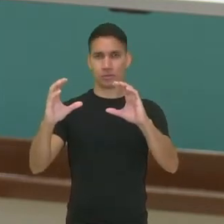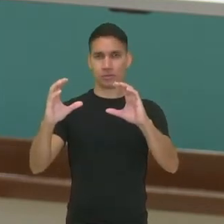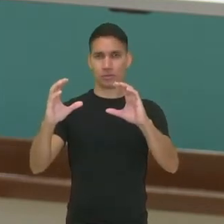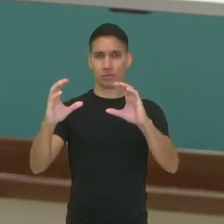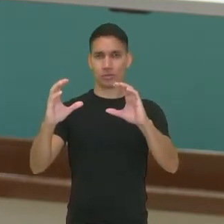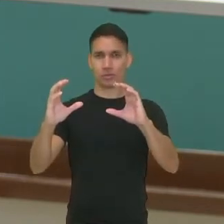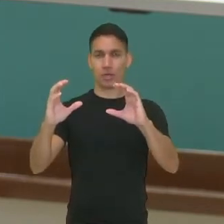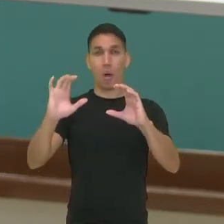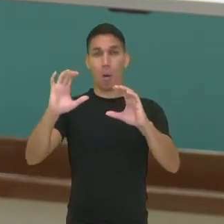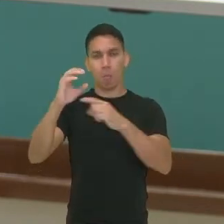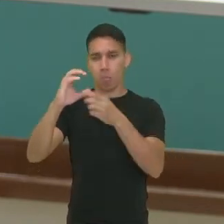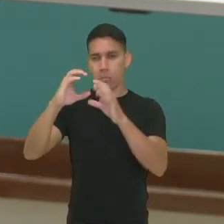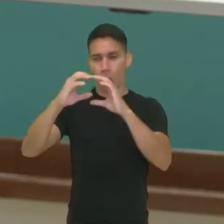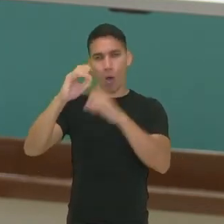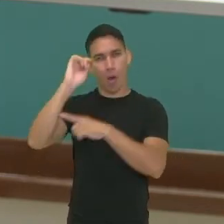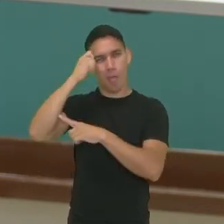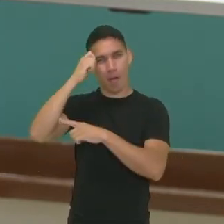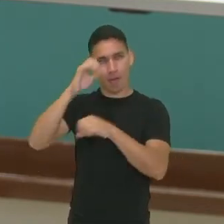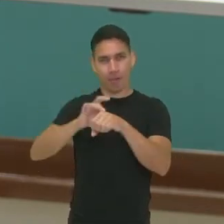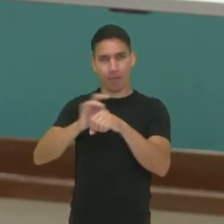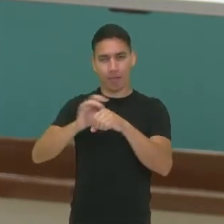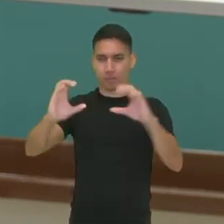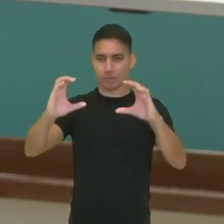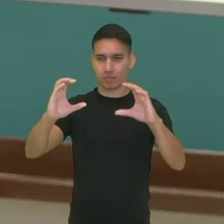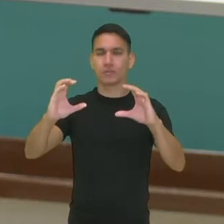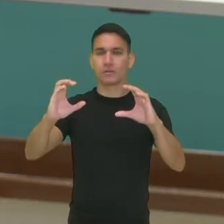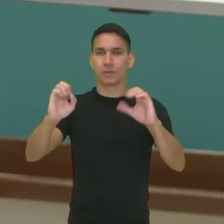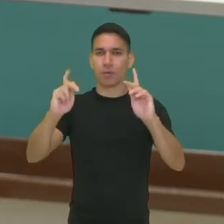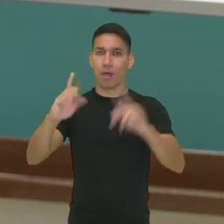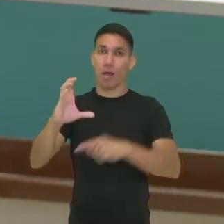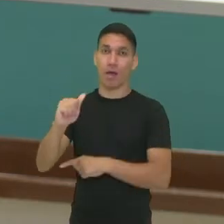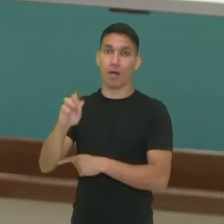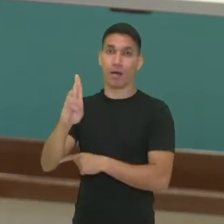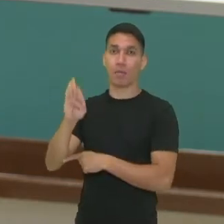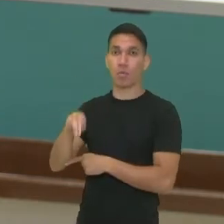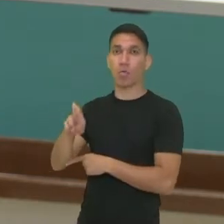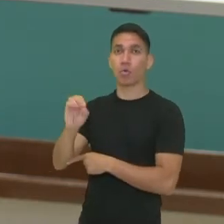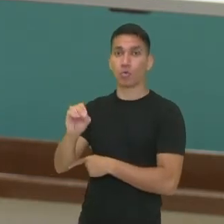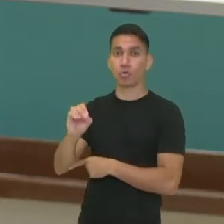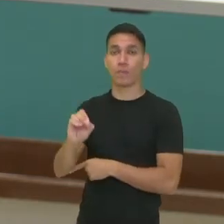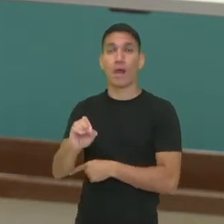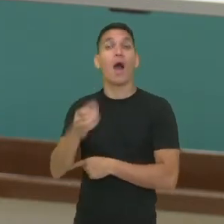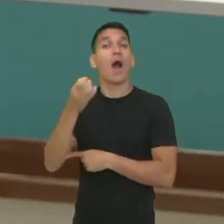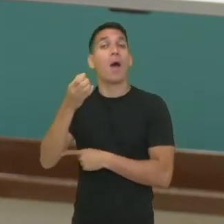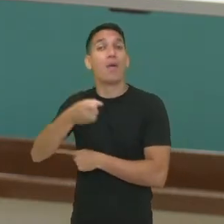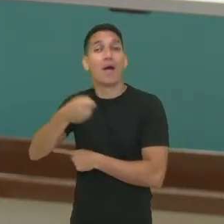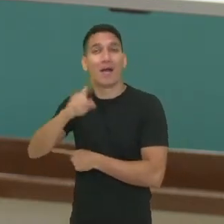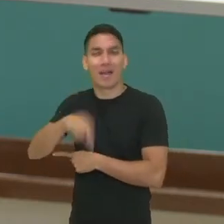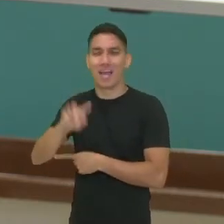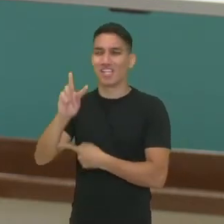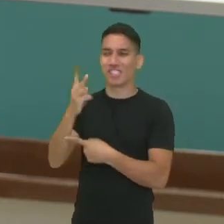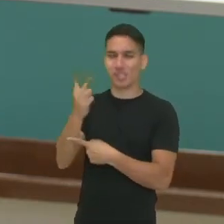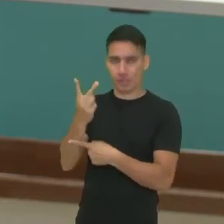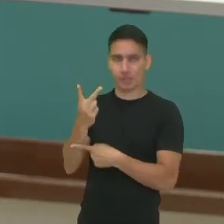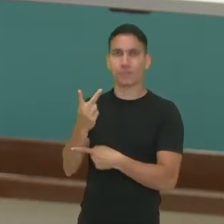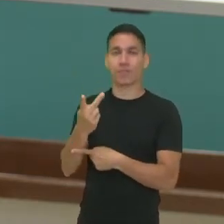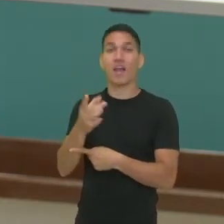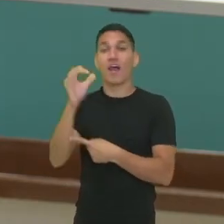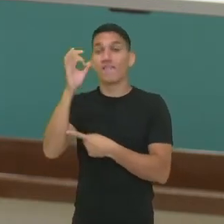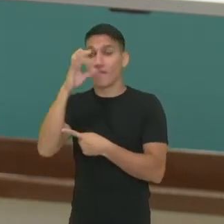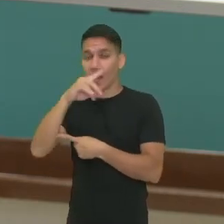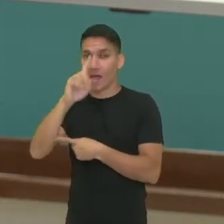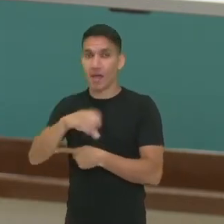essa bolinha preta, tá? Os 2 átomos de carbono, as branquinhas são hidrogênio, as verdinhas seriam os